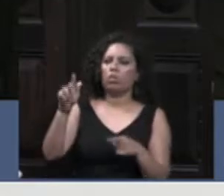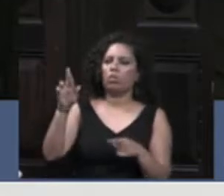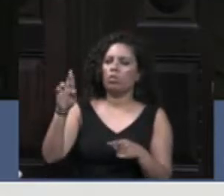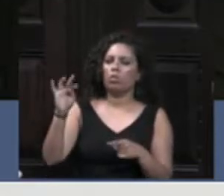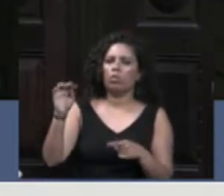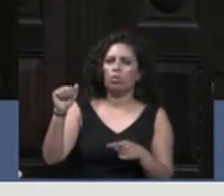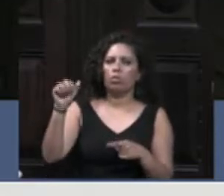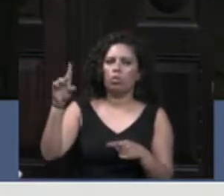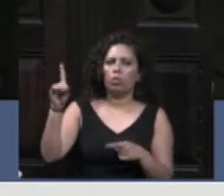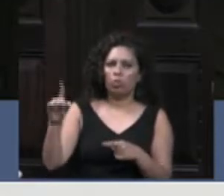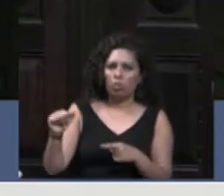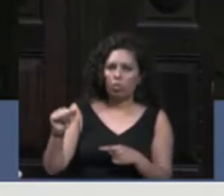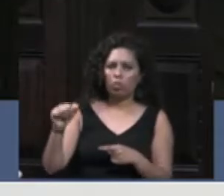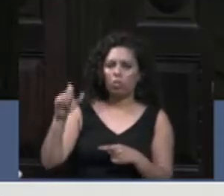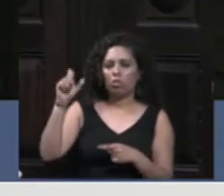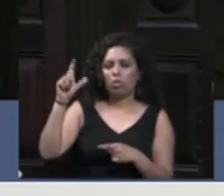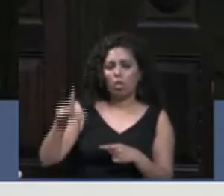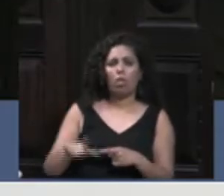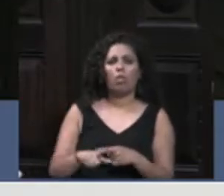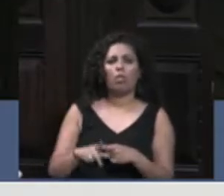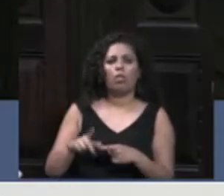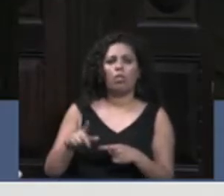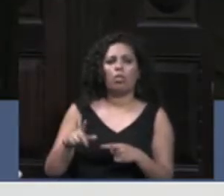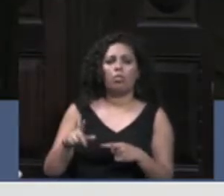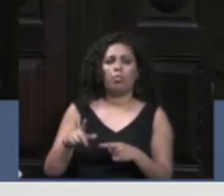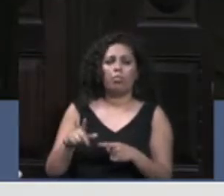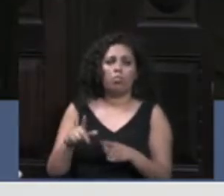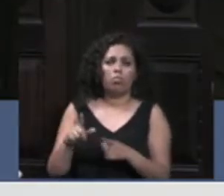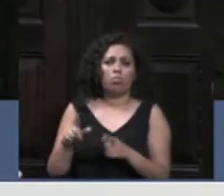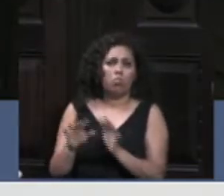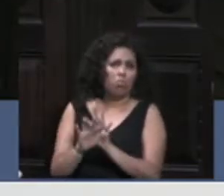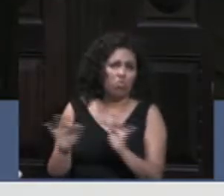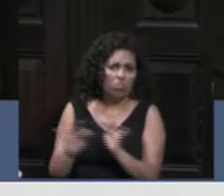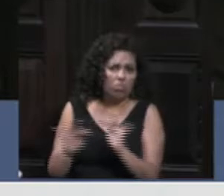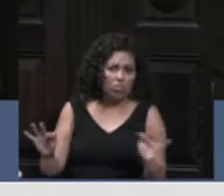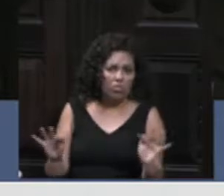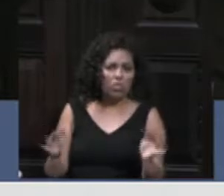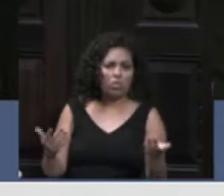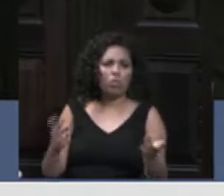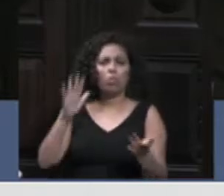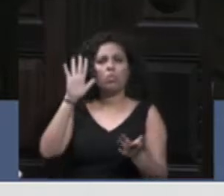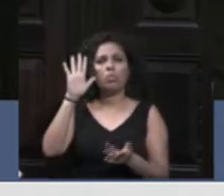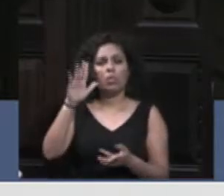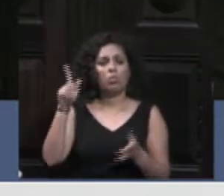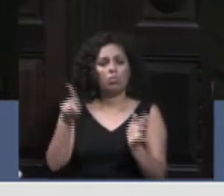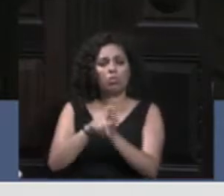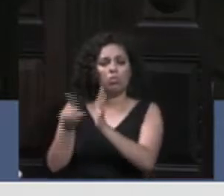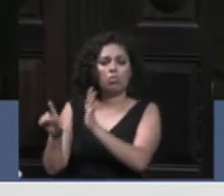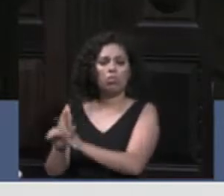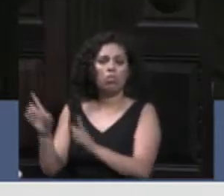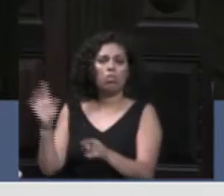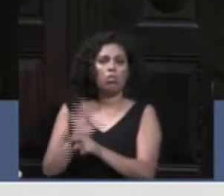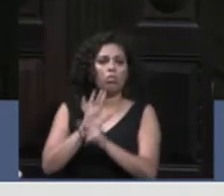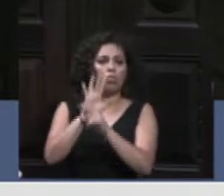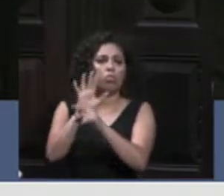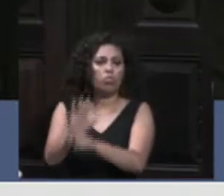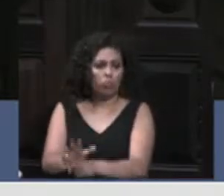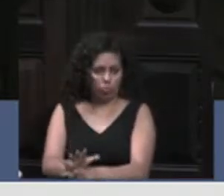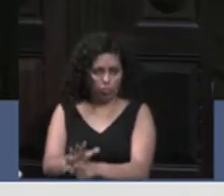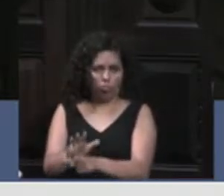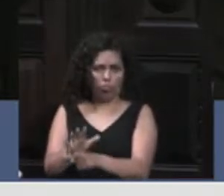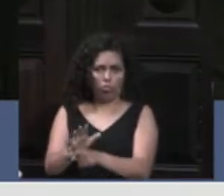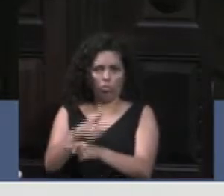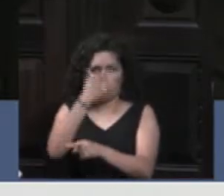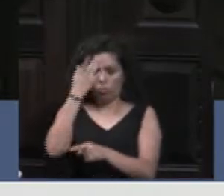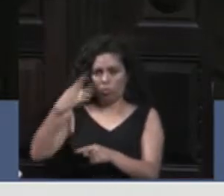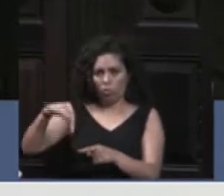Francisco, uma área muito vulnerável socialmente, mas ao mesmo tempo esse projeto conseguiu garantir cidadania